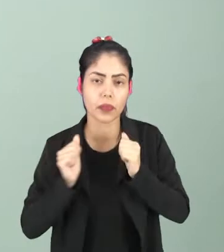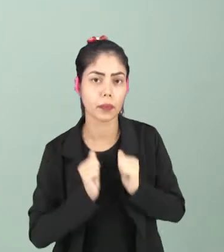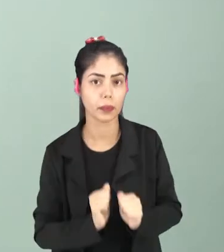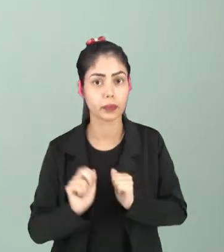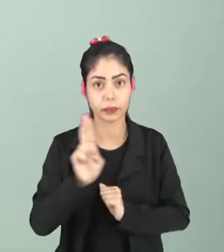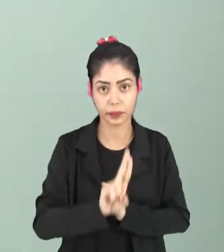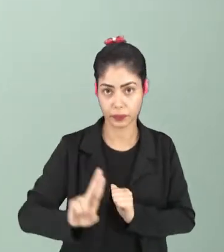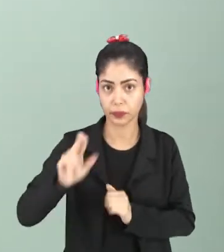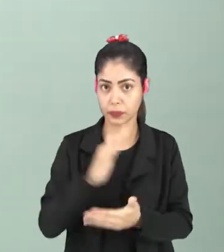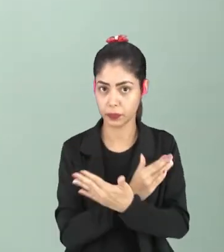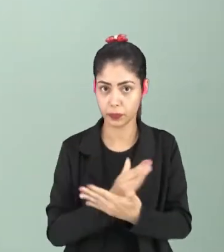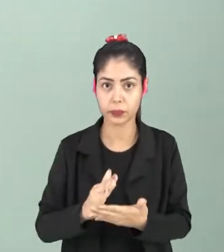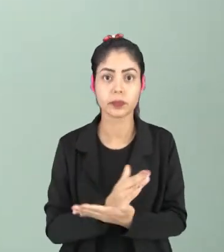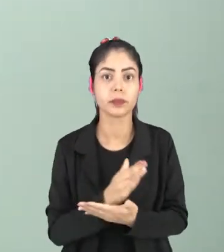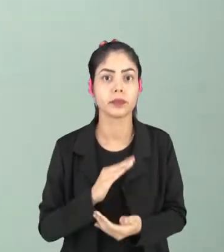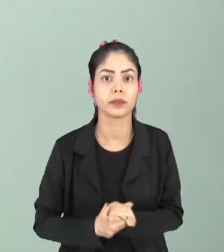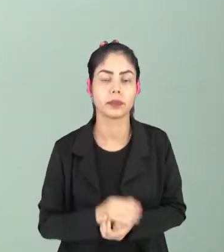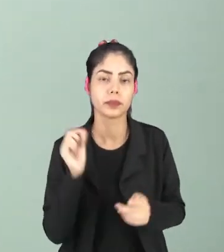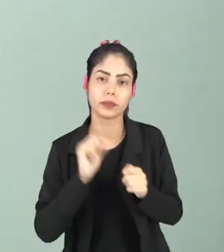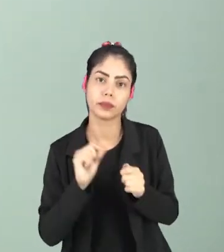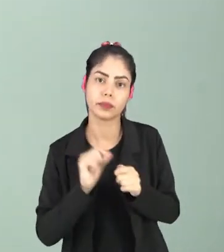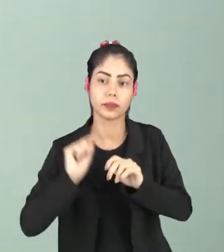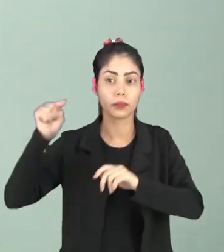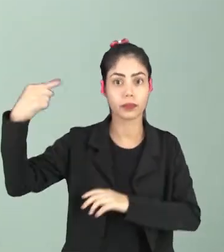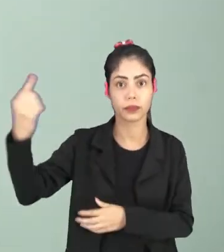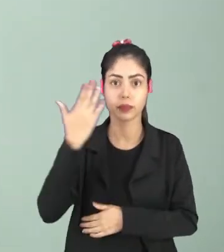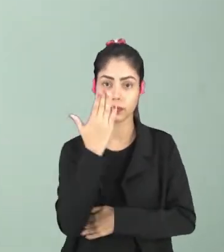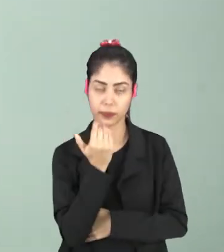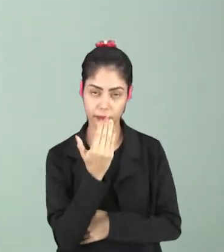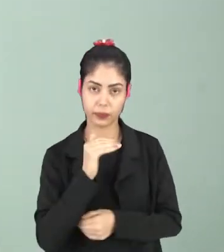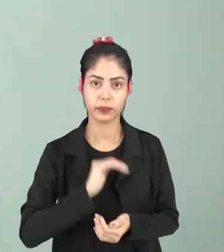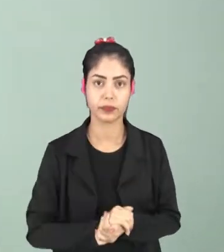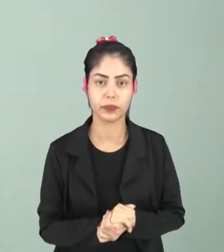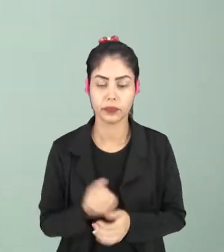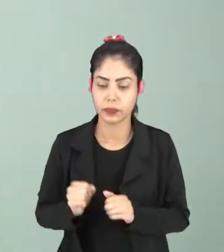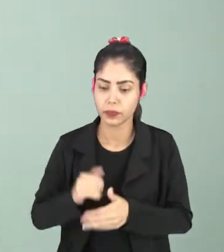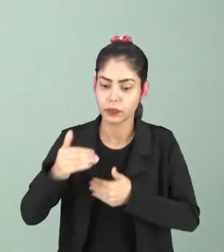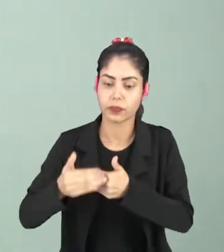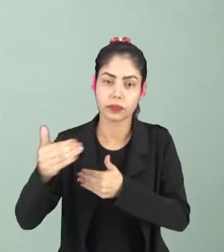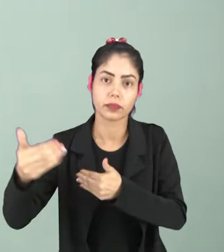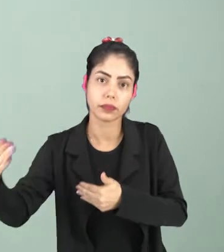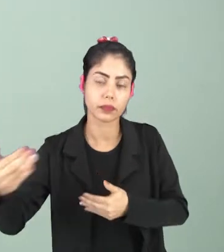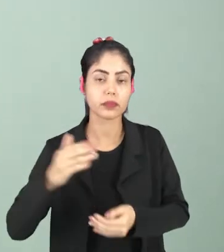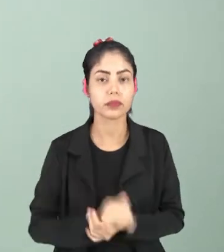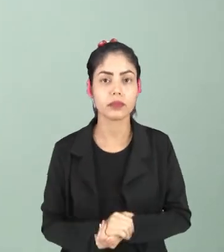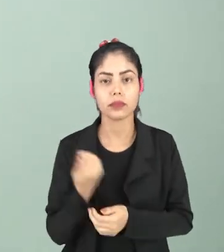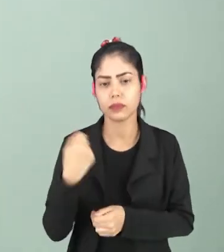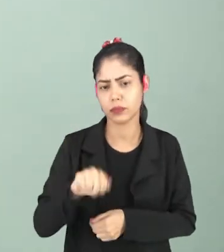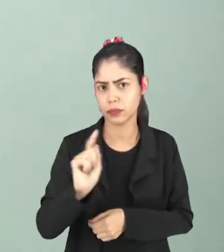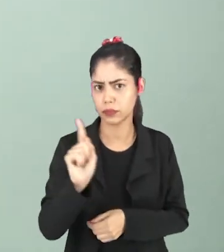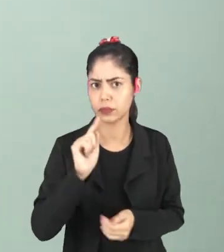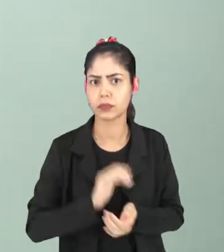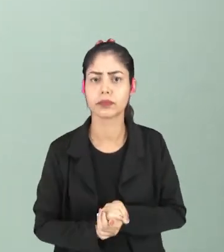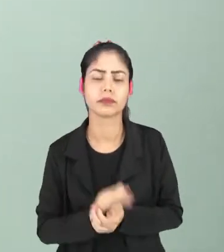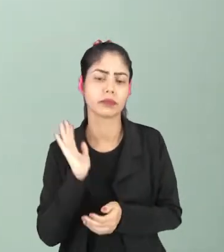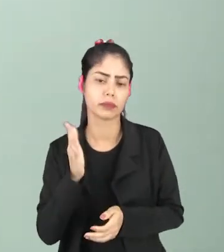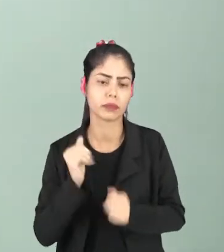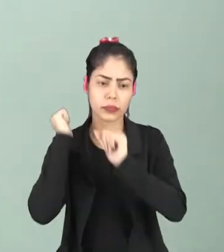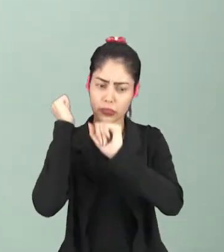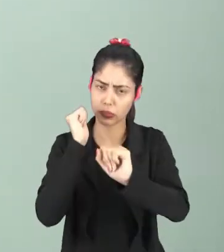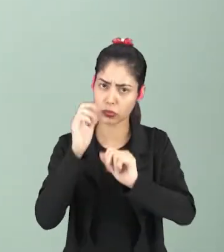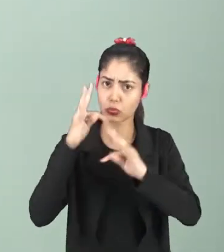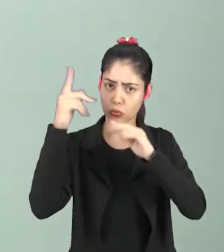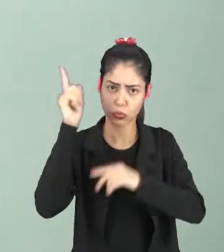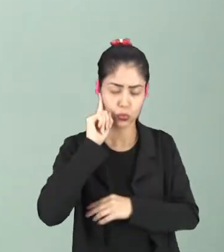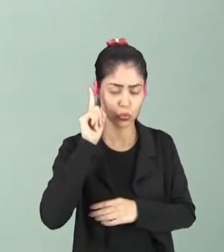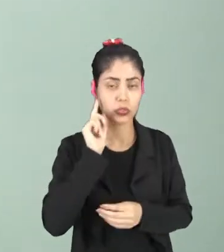poderiam usar alguns meios para fazer com que aquele alimento ele se prolongasse ao longo do tempo, né? Ele não precisava caçar mais todo dia, ele poderia